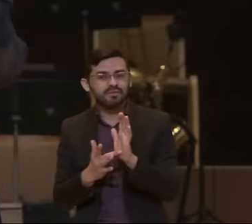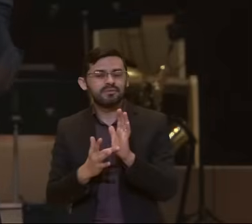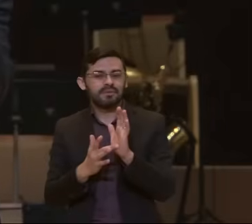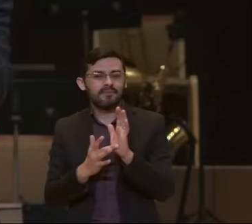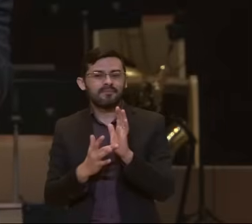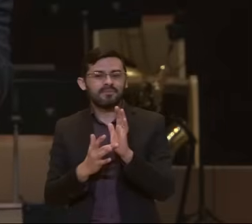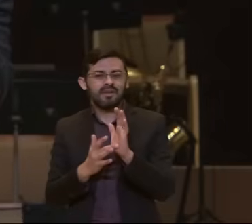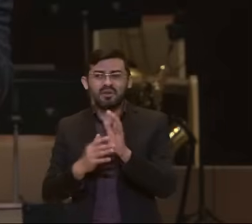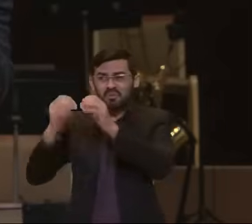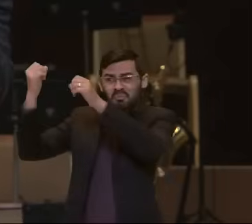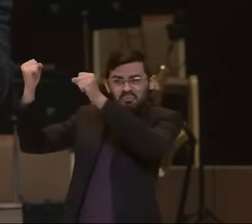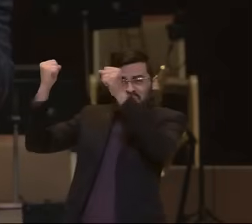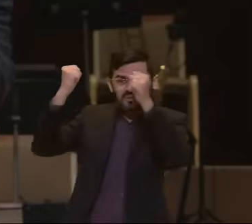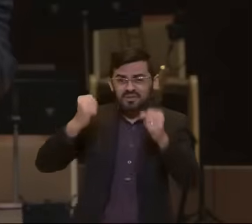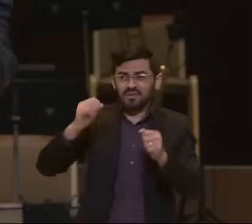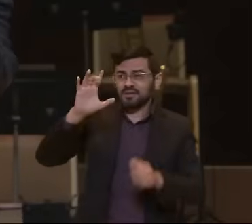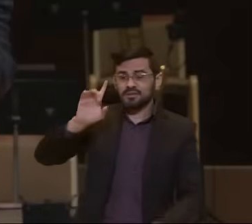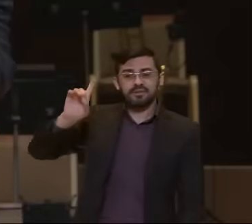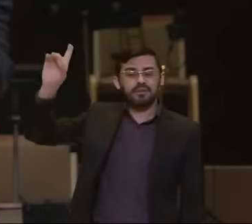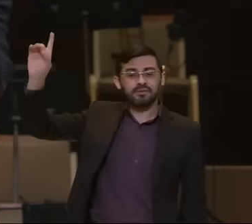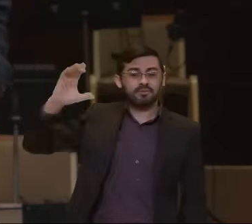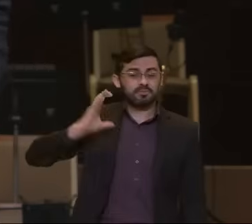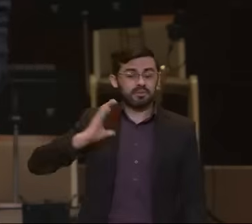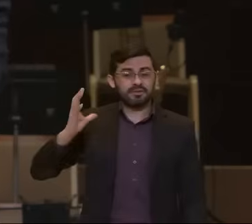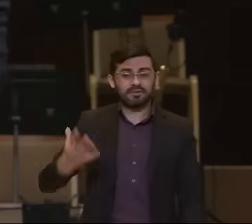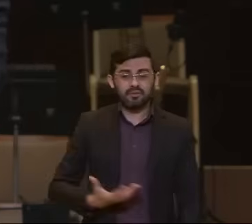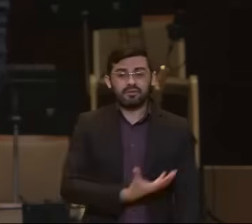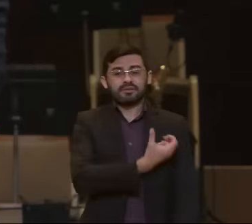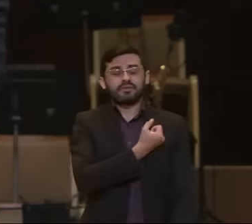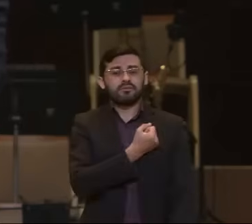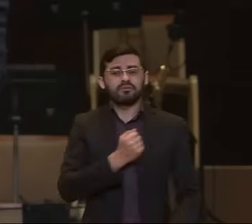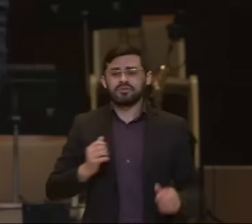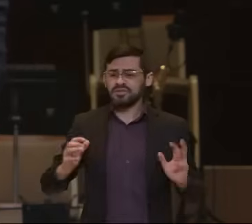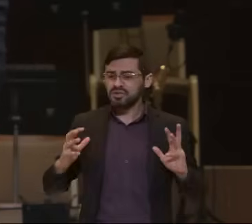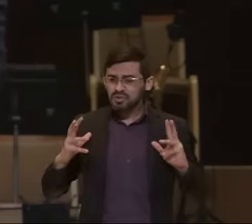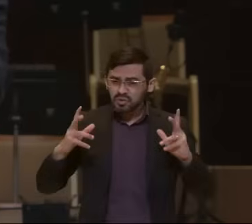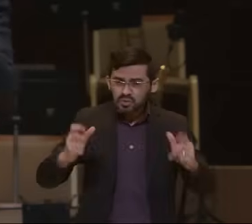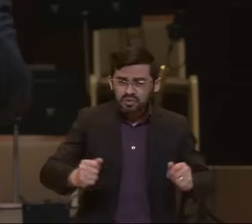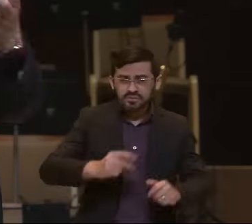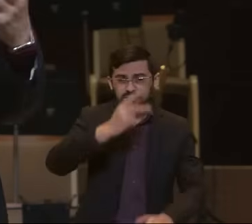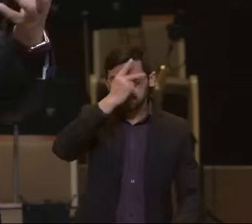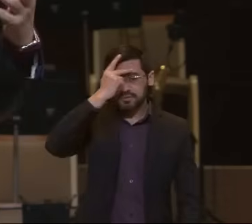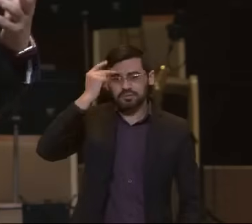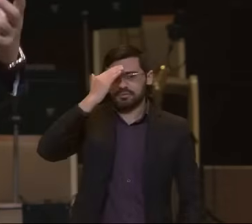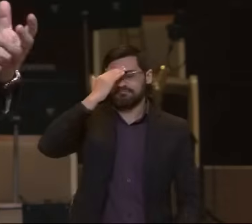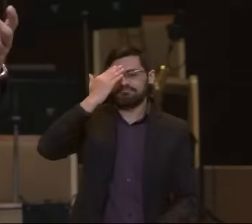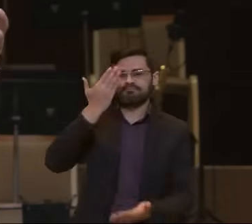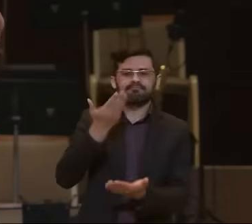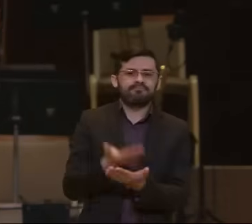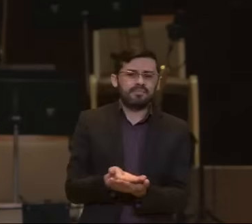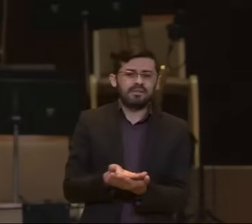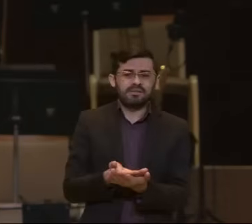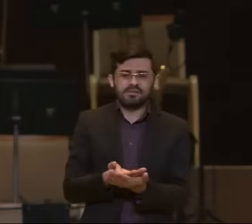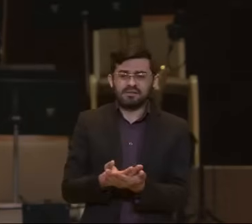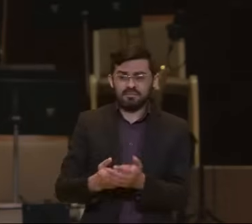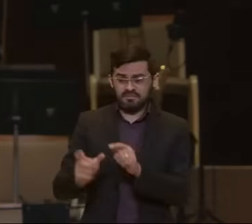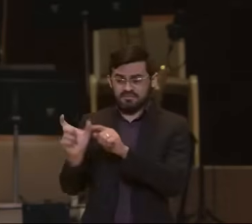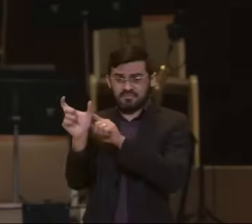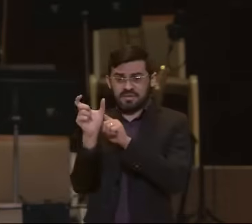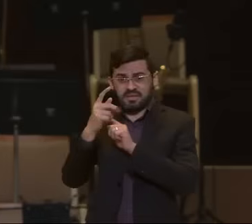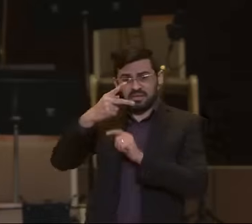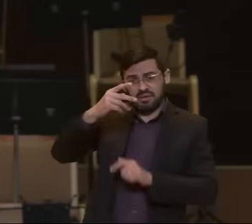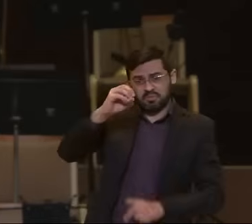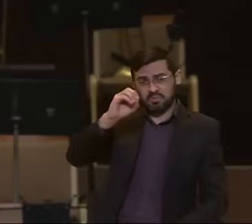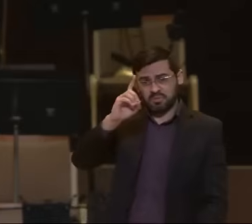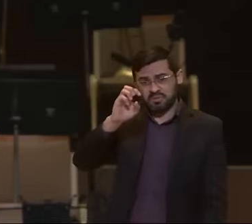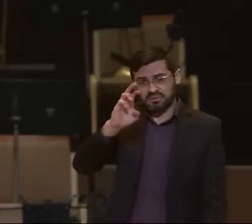de Deus para a salvação de todo aquele que crê. E sabe, essa palavra poder é a palavra que